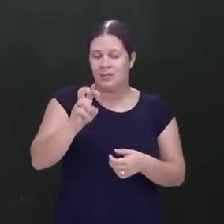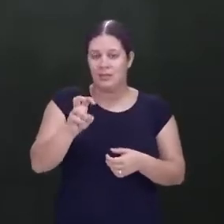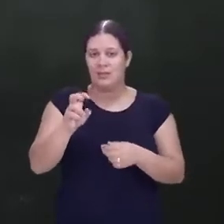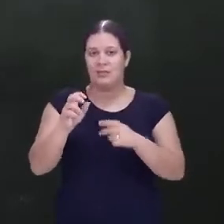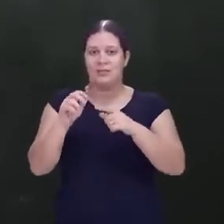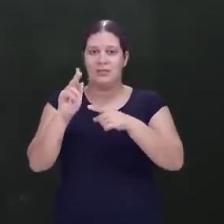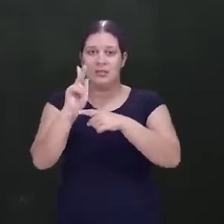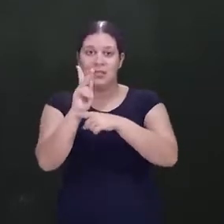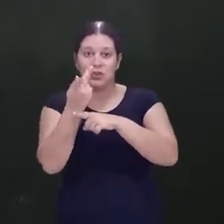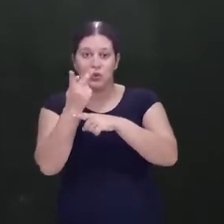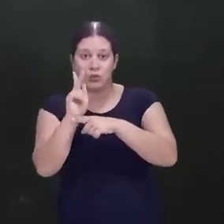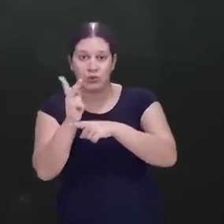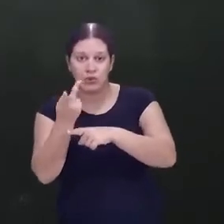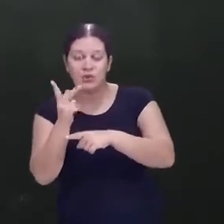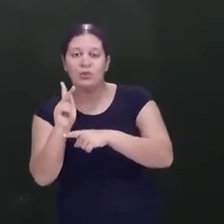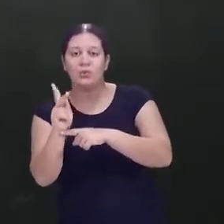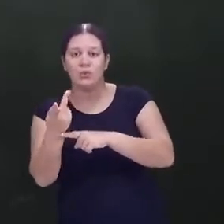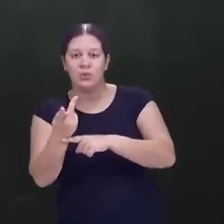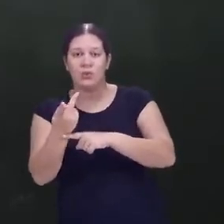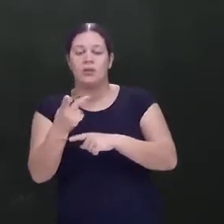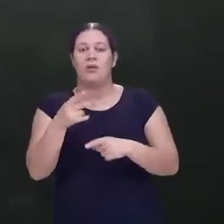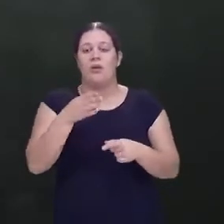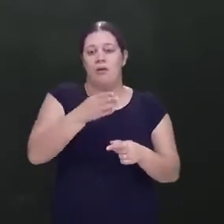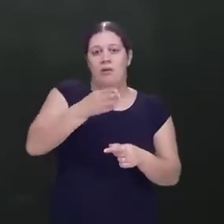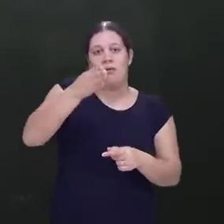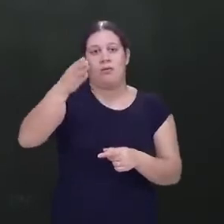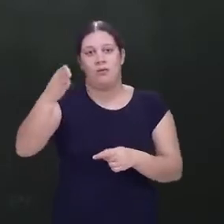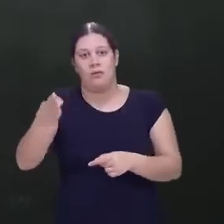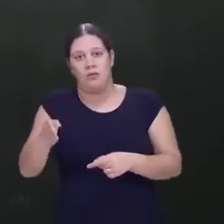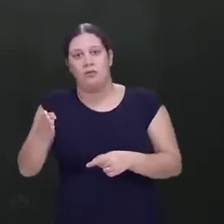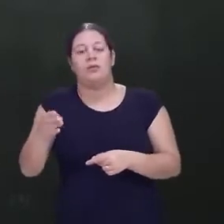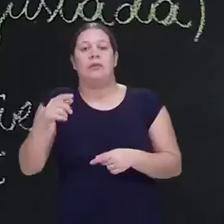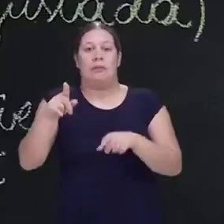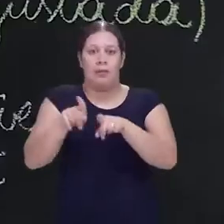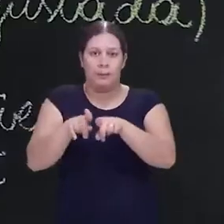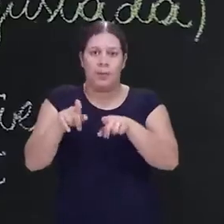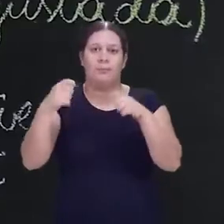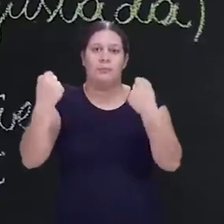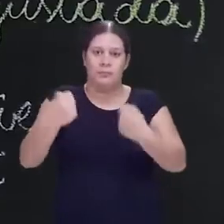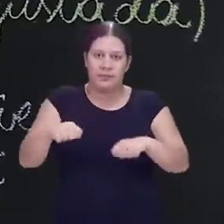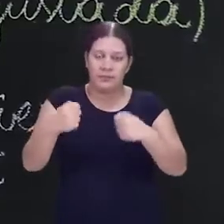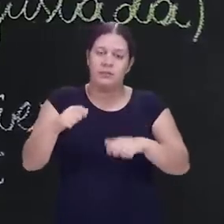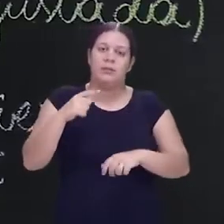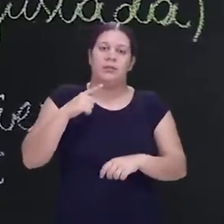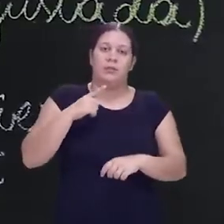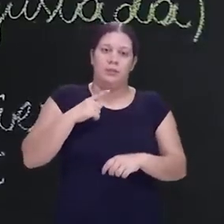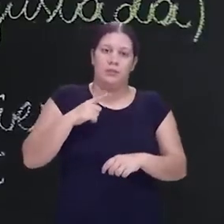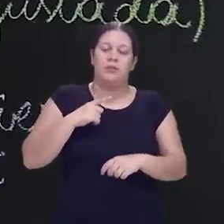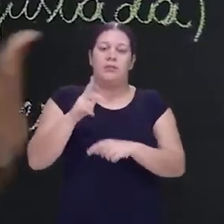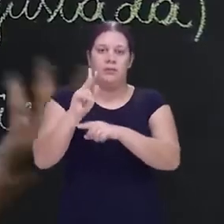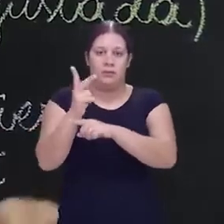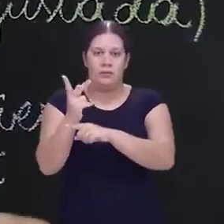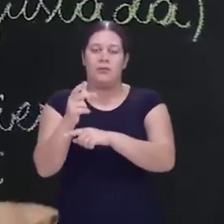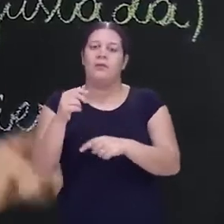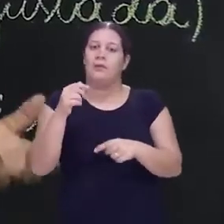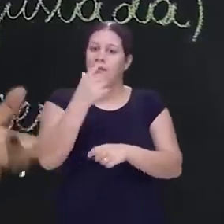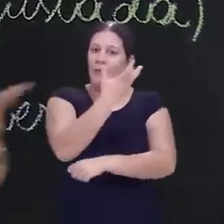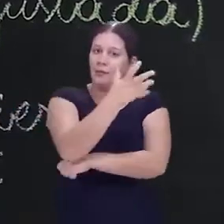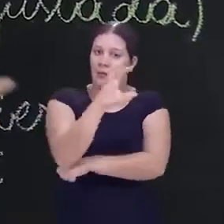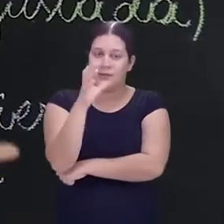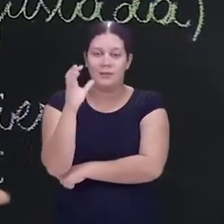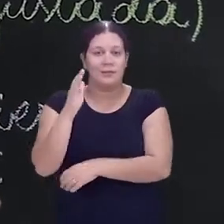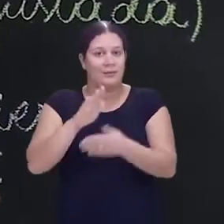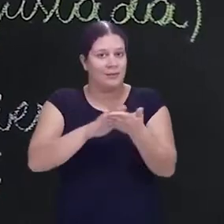hidrogênios, do outro lado também tem que aparecer esses 15 hidrogênios. Na natureza, nada se perde, nada se